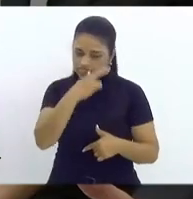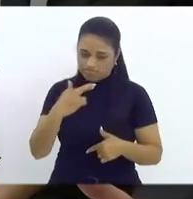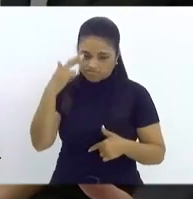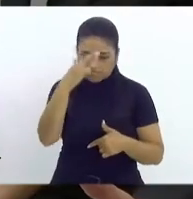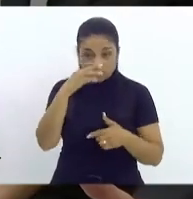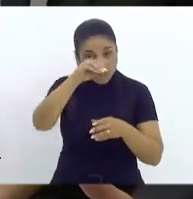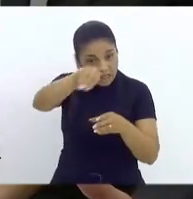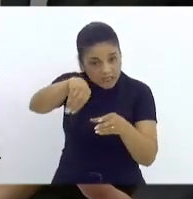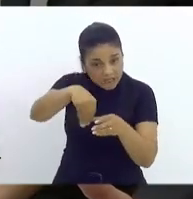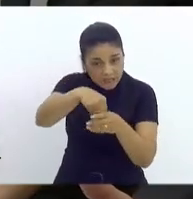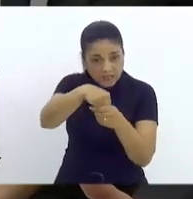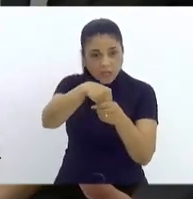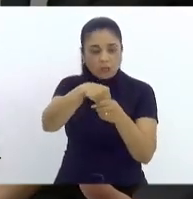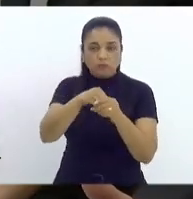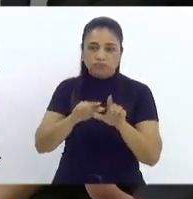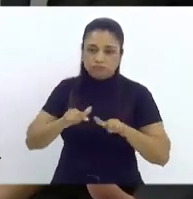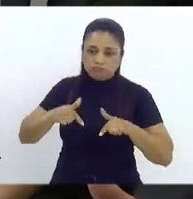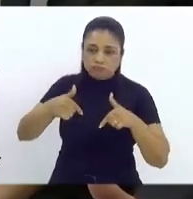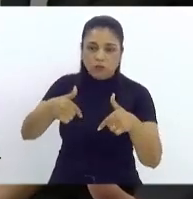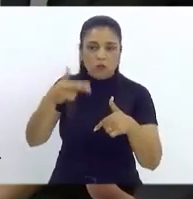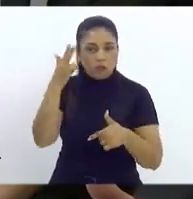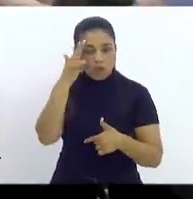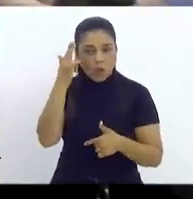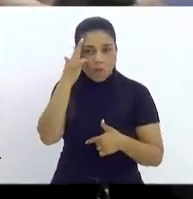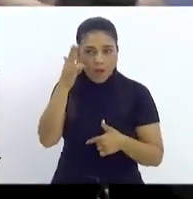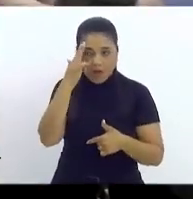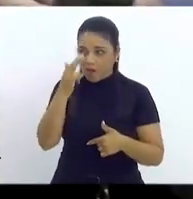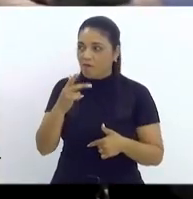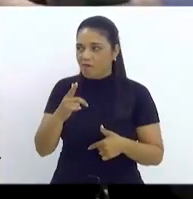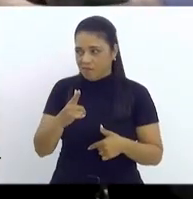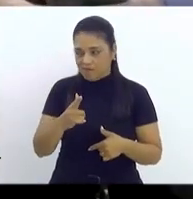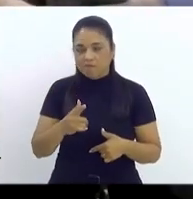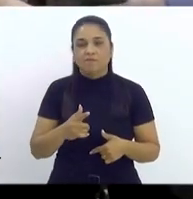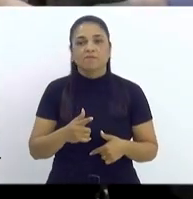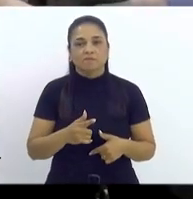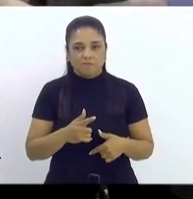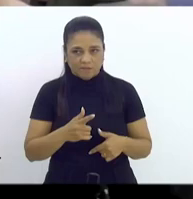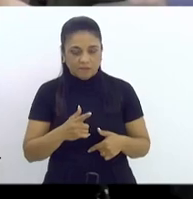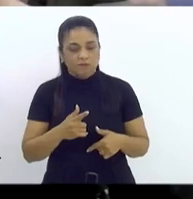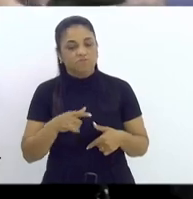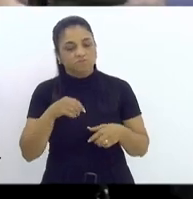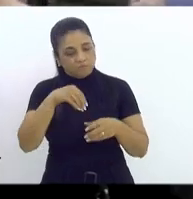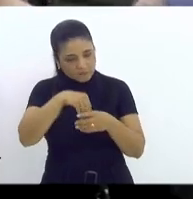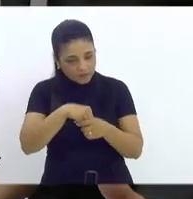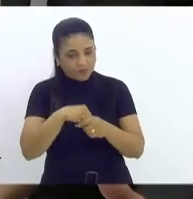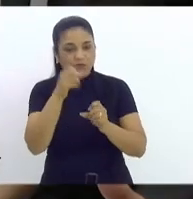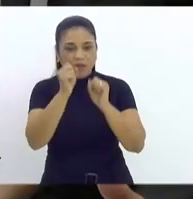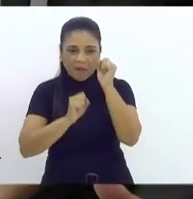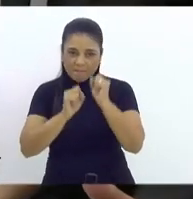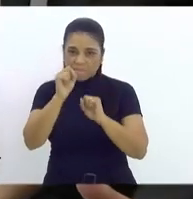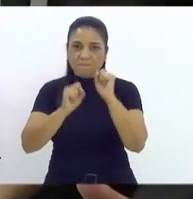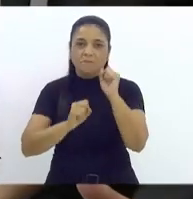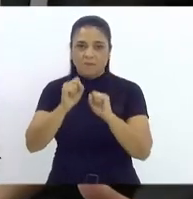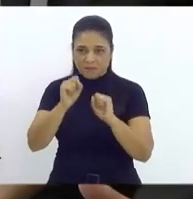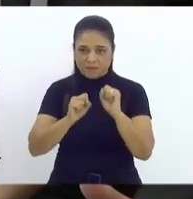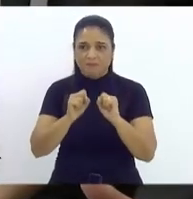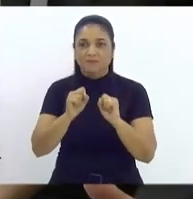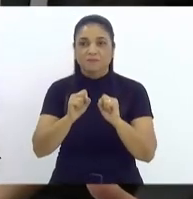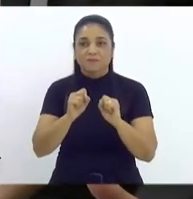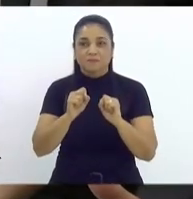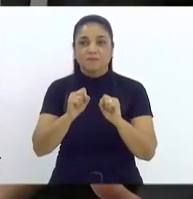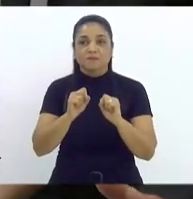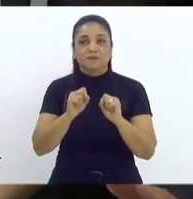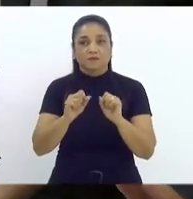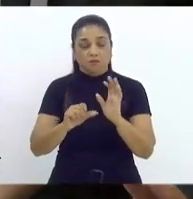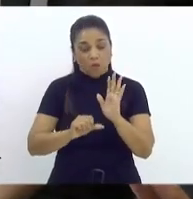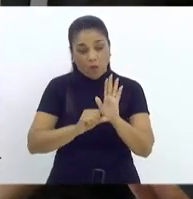dentro da atividade da distribuidora, dentro da atuação da distribuidora na colocação em serviço. É num primeiro